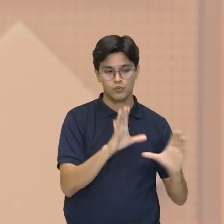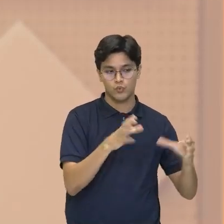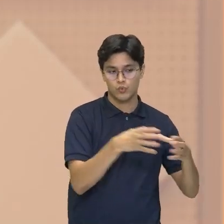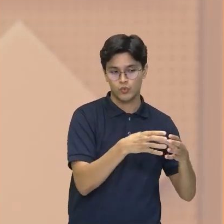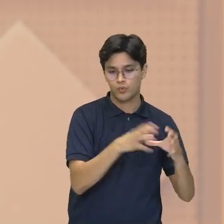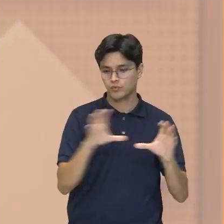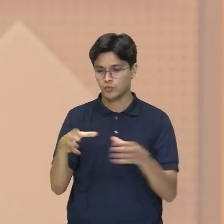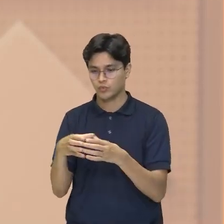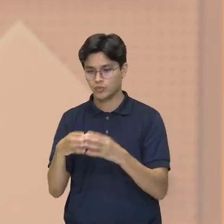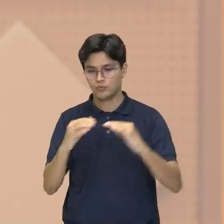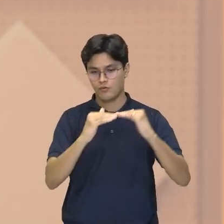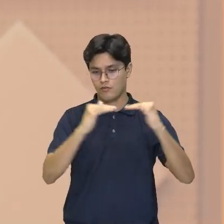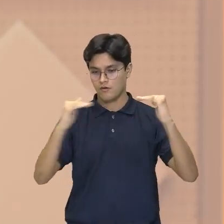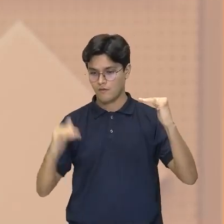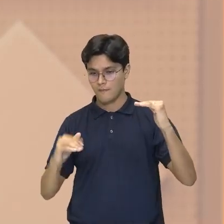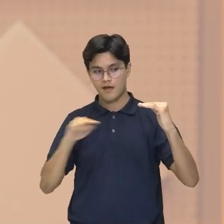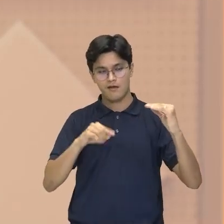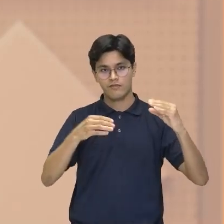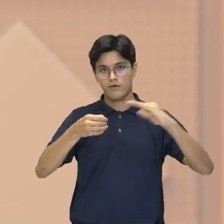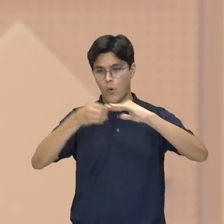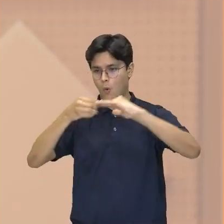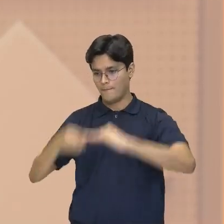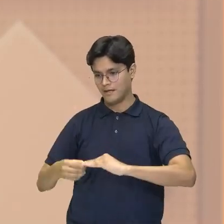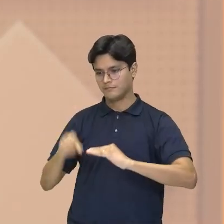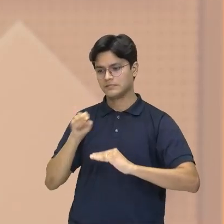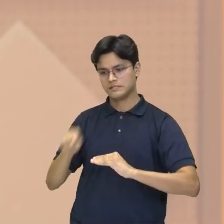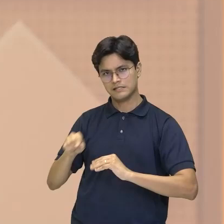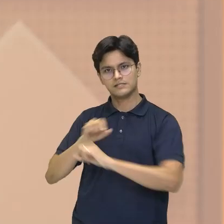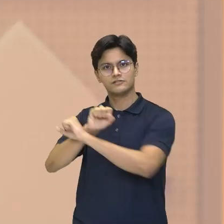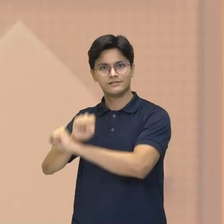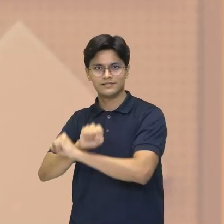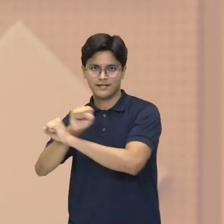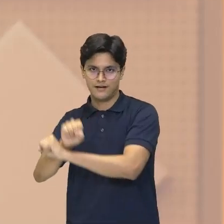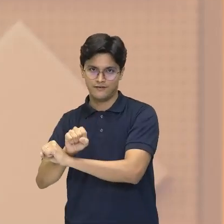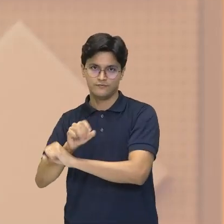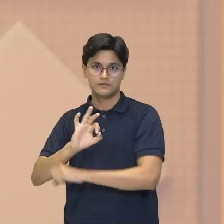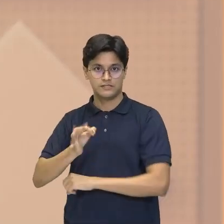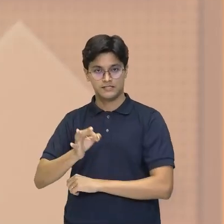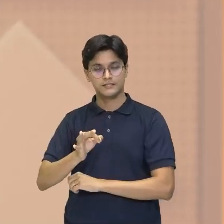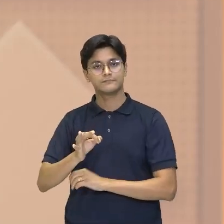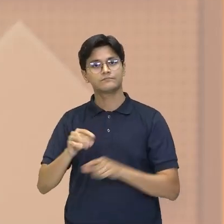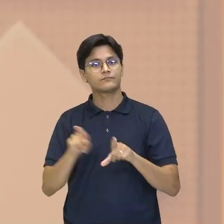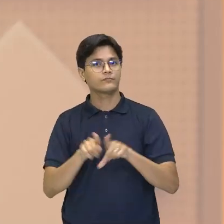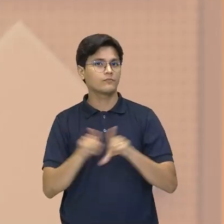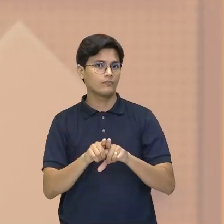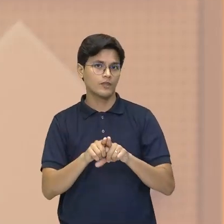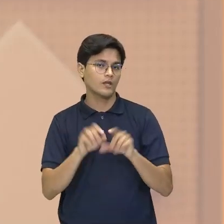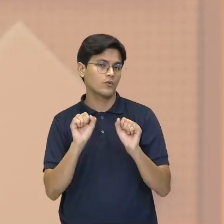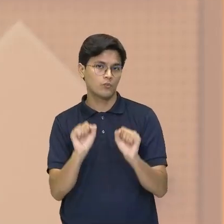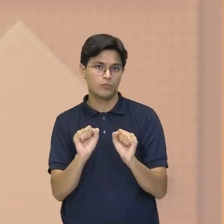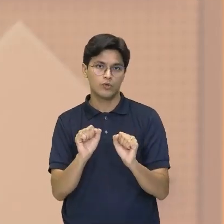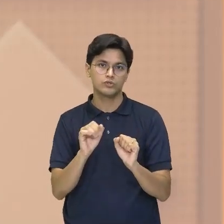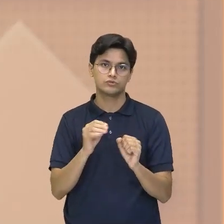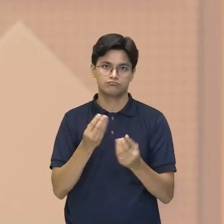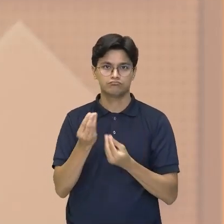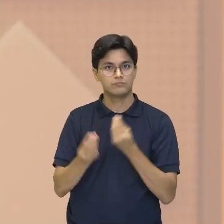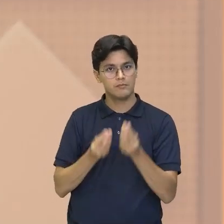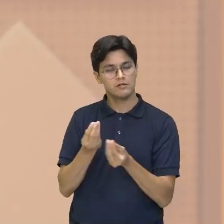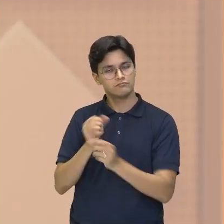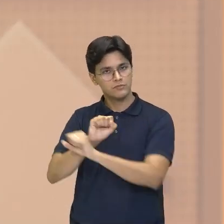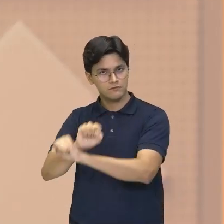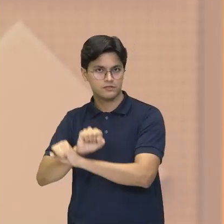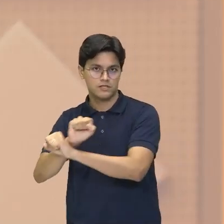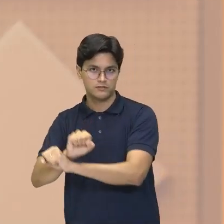menos favorecido ou menos guarnecido de armamentos, certo? Poderia também estar na condição de escravizado. Então, nós